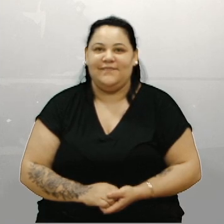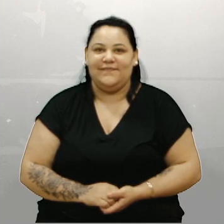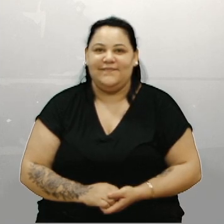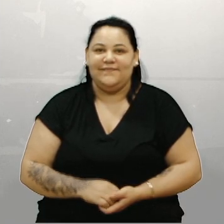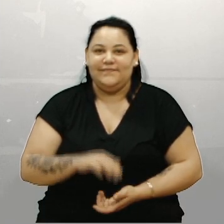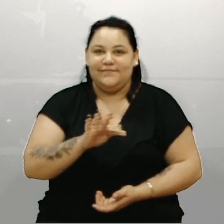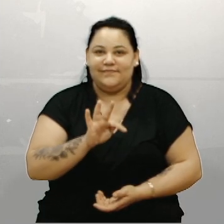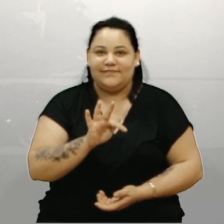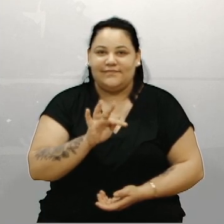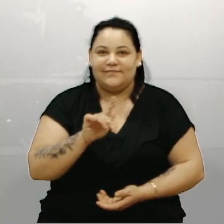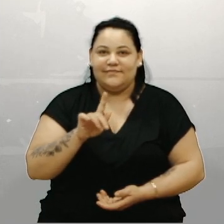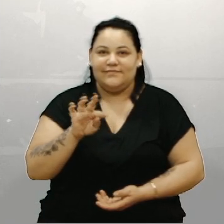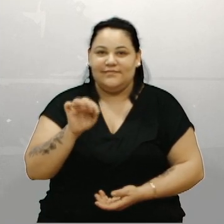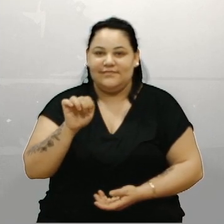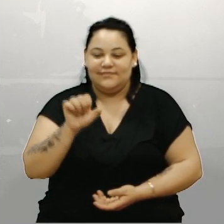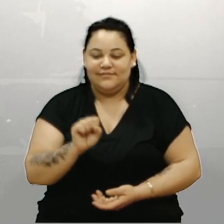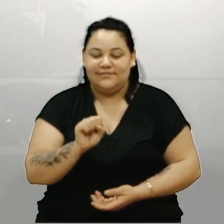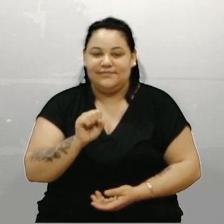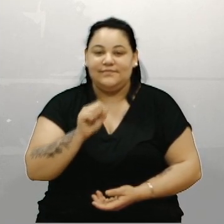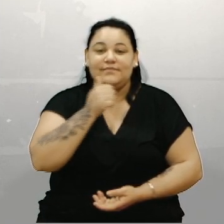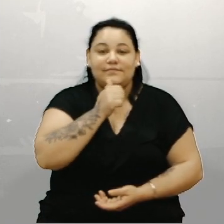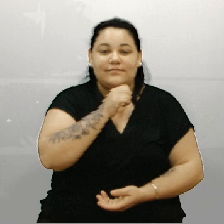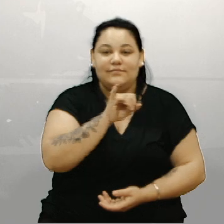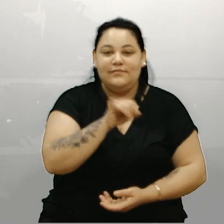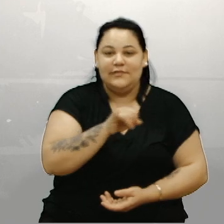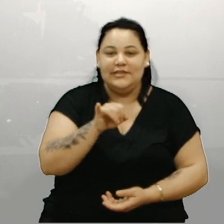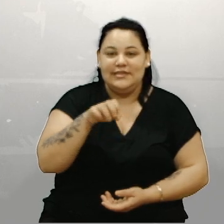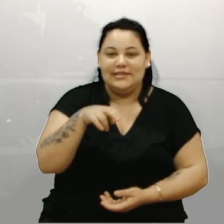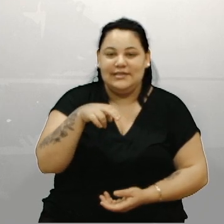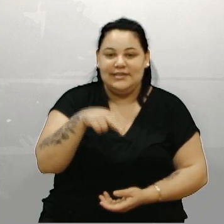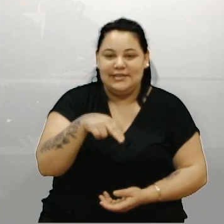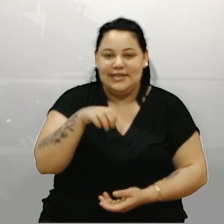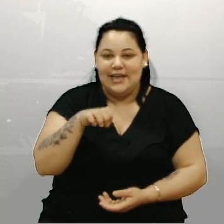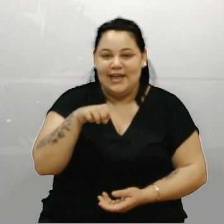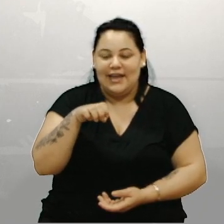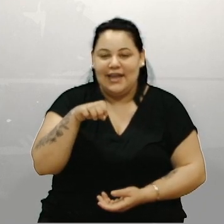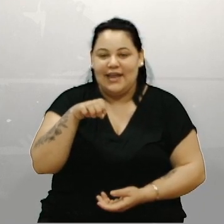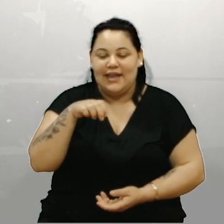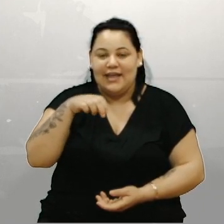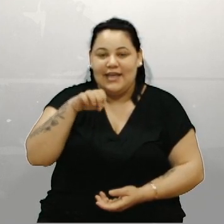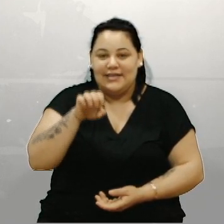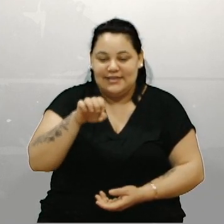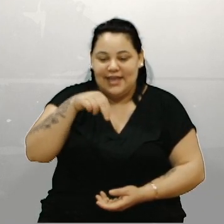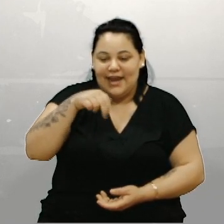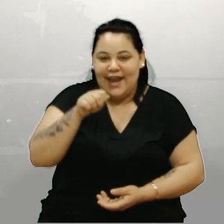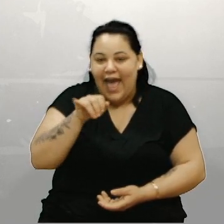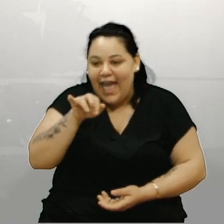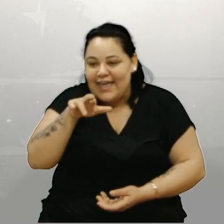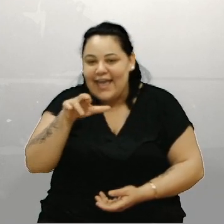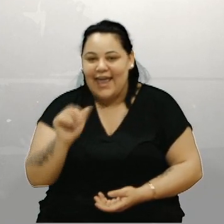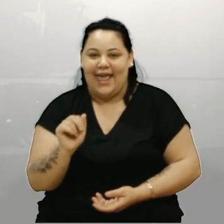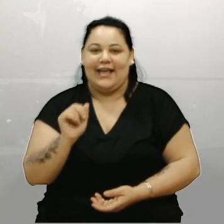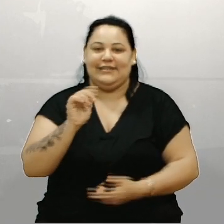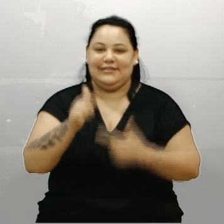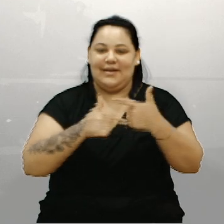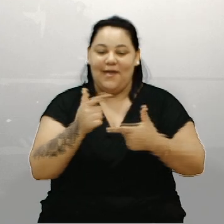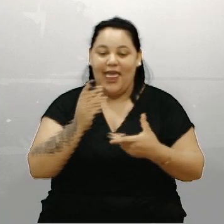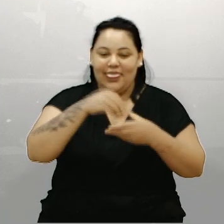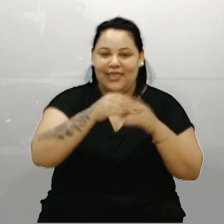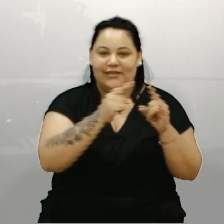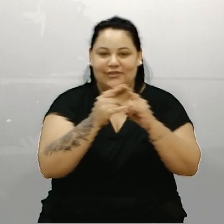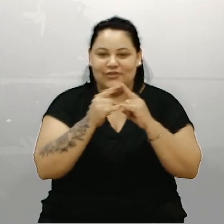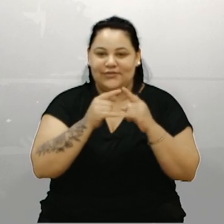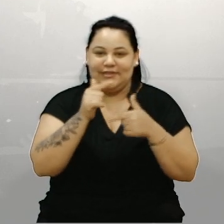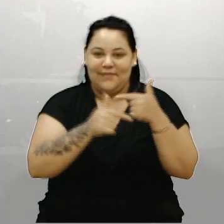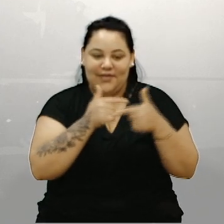FGTAS, a senhora Zenaira Hoffmann, que é uma figura-chave dentro dessa instituição, atuando como coordenadora